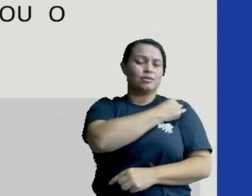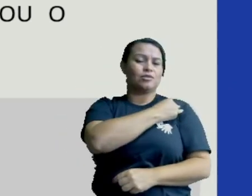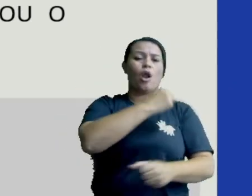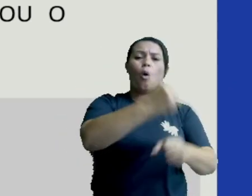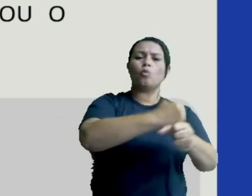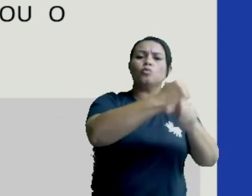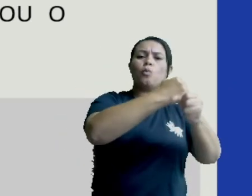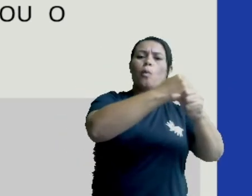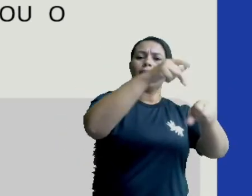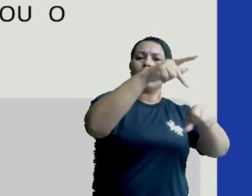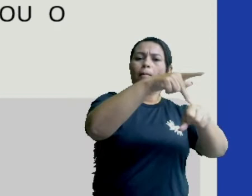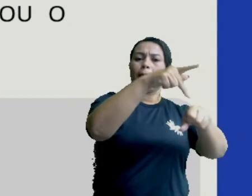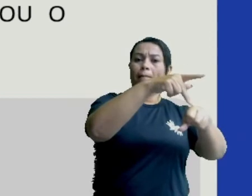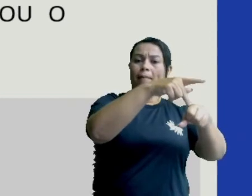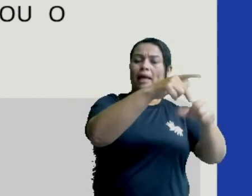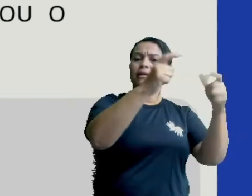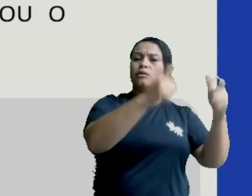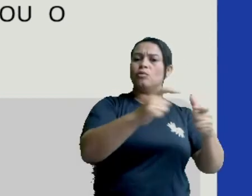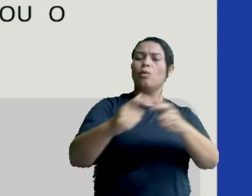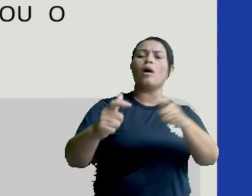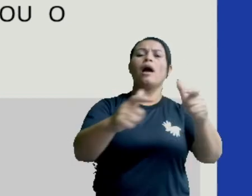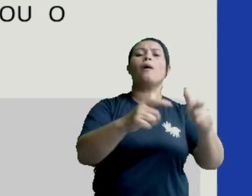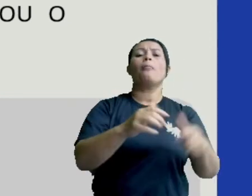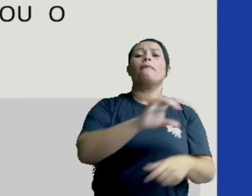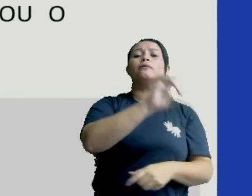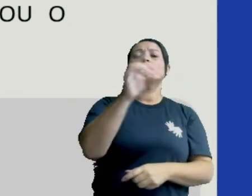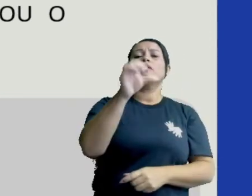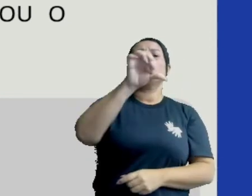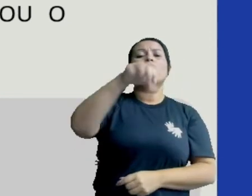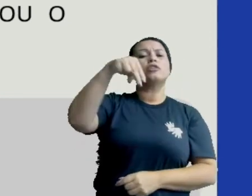pedras do local. Em